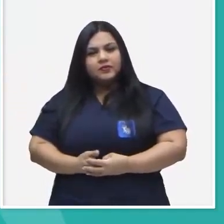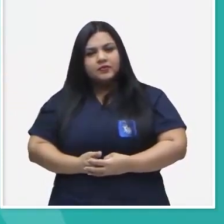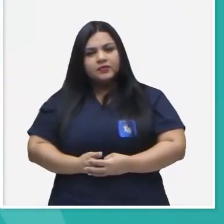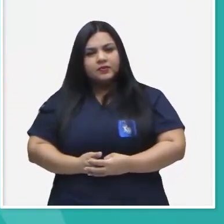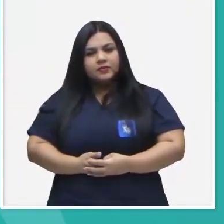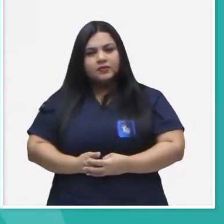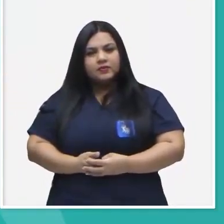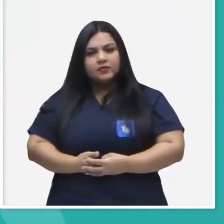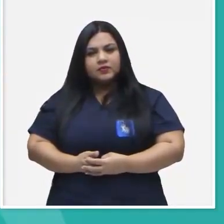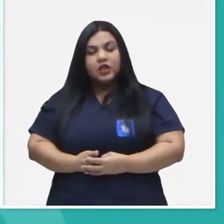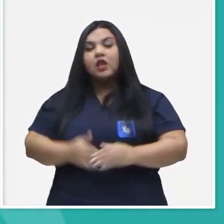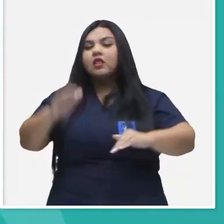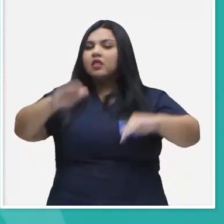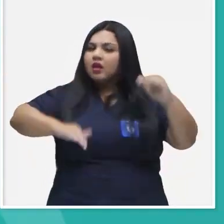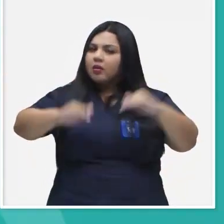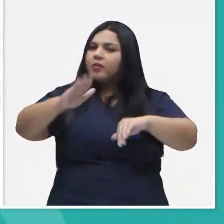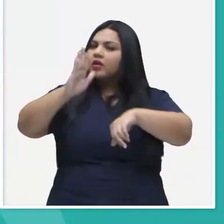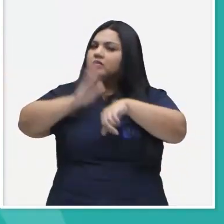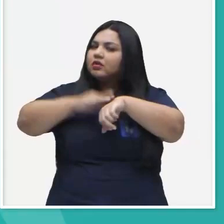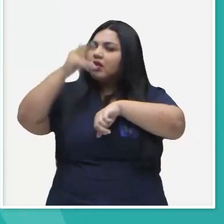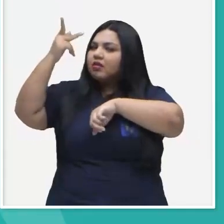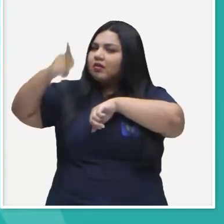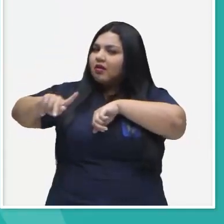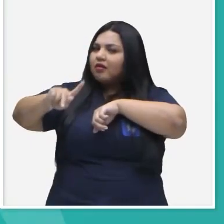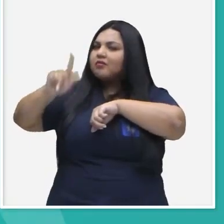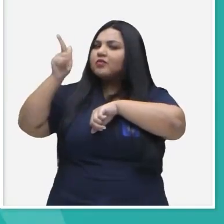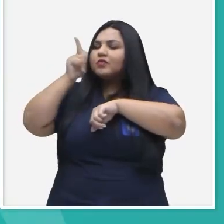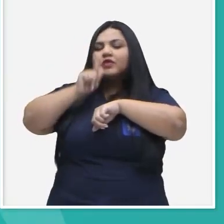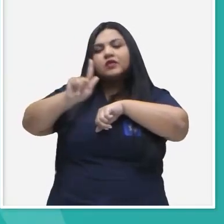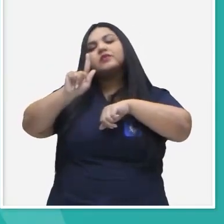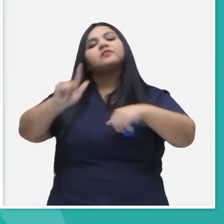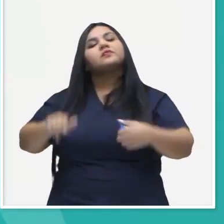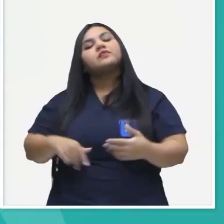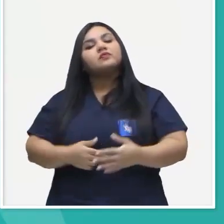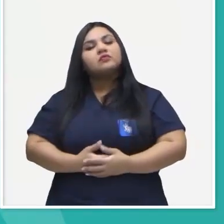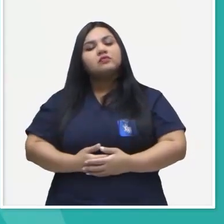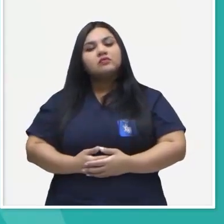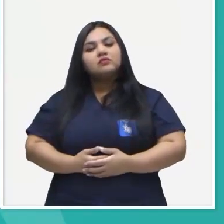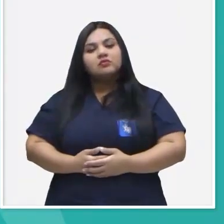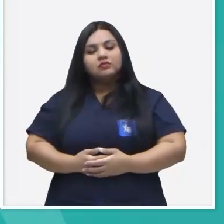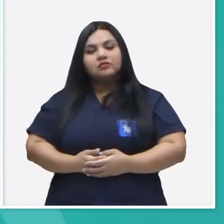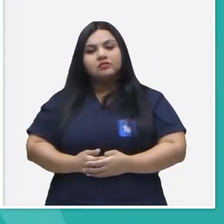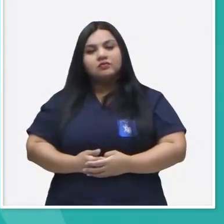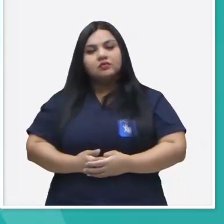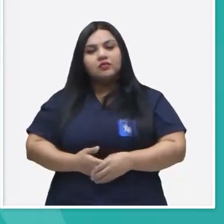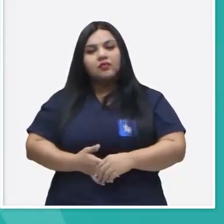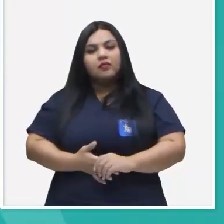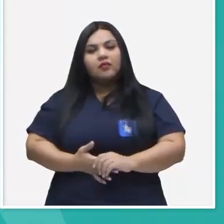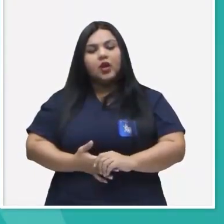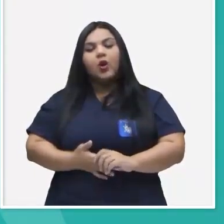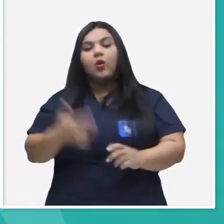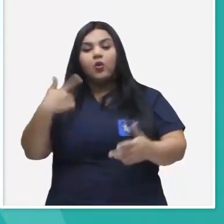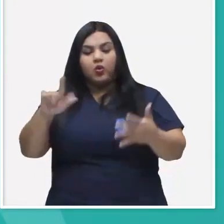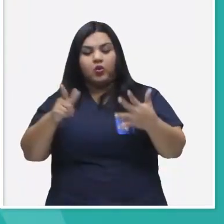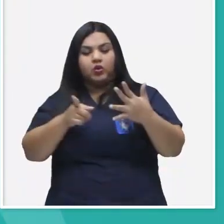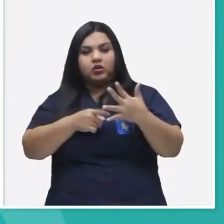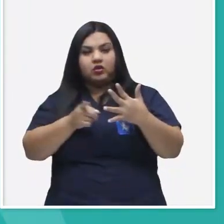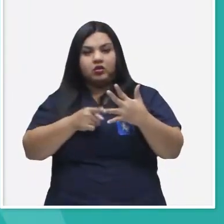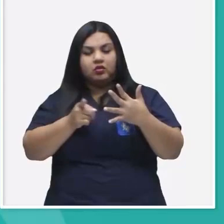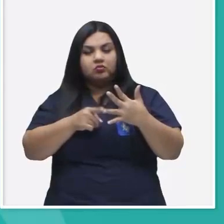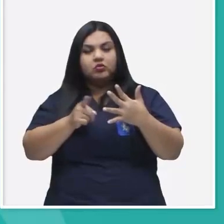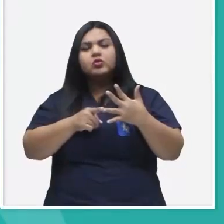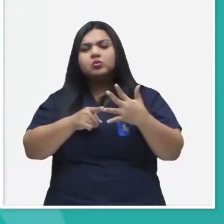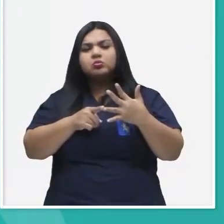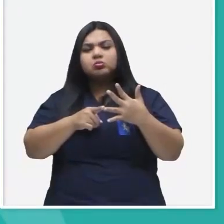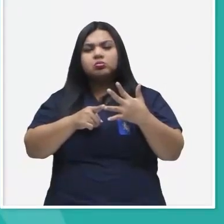Observem, só depende dela para ganhar a corrida. Quanto mais bem treinada, melhor. Outra prova, outra modalidade